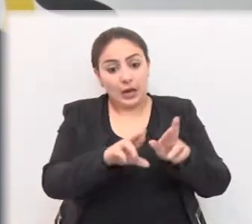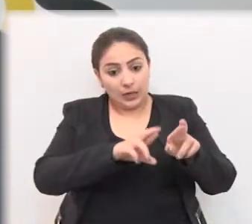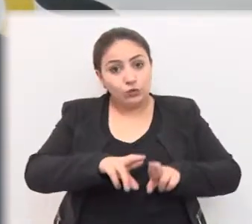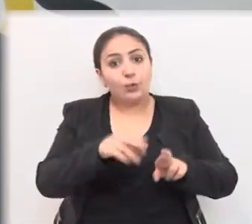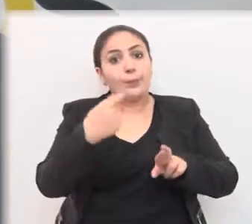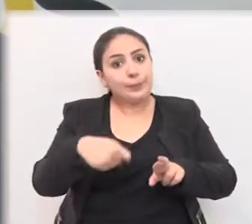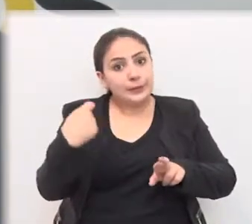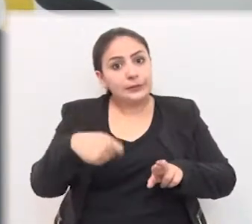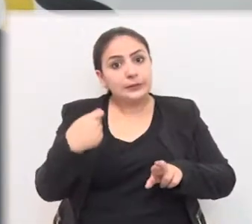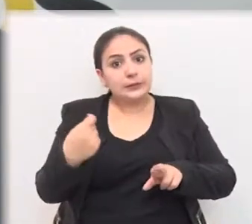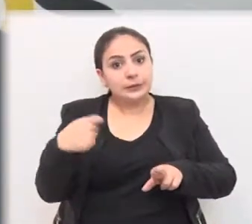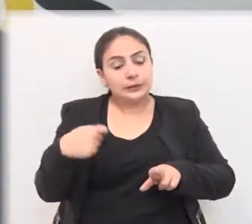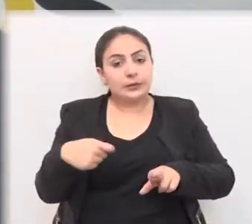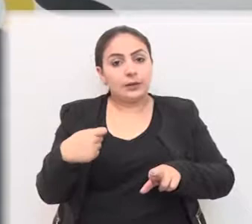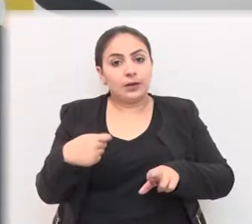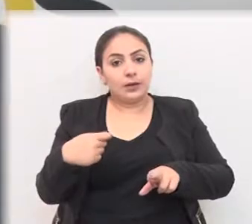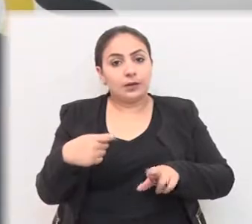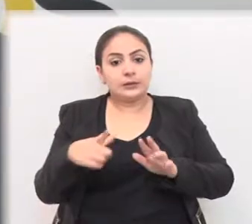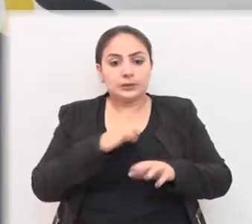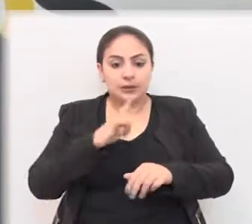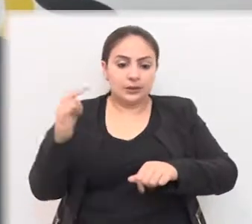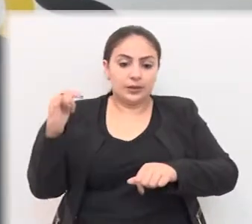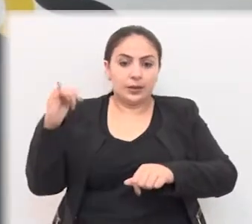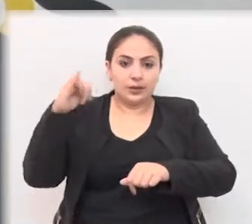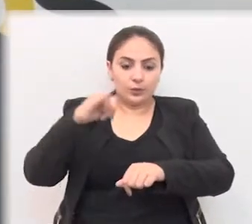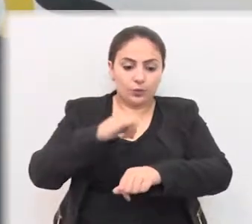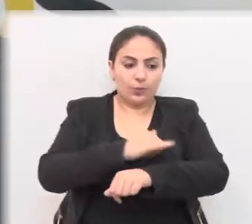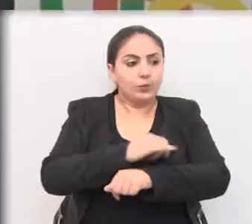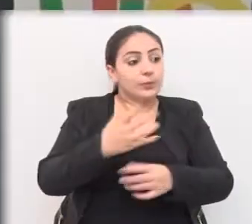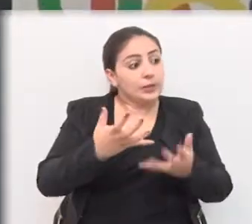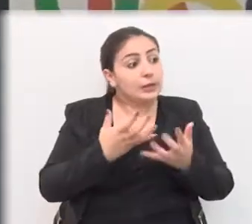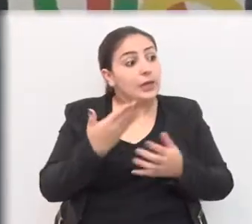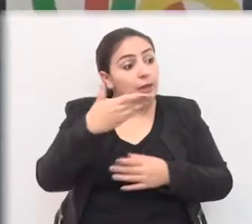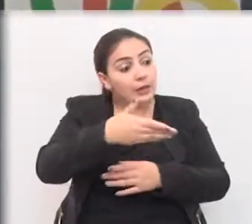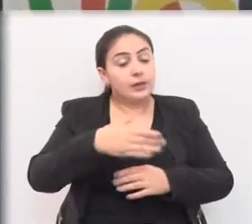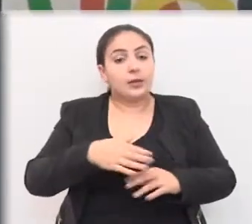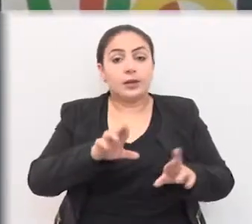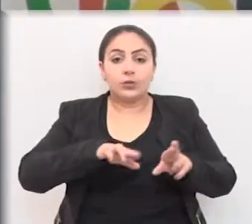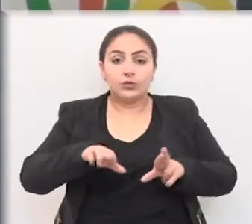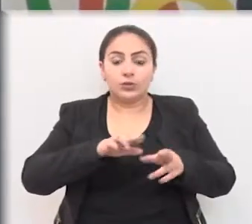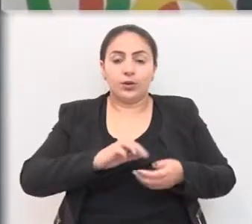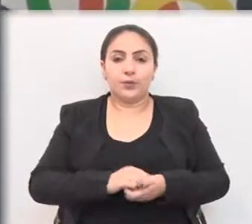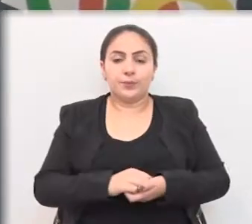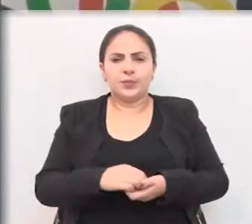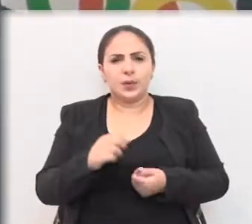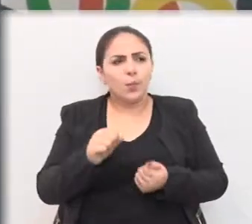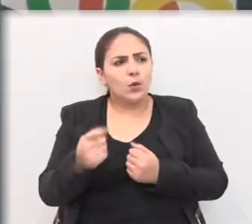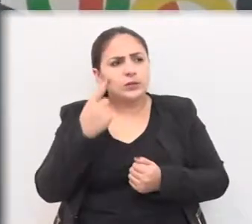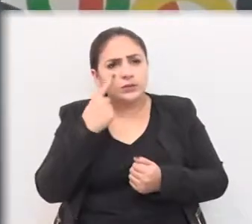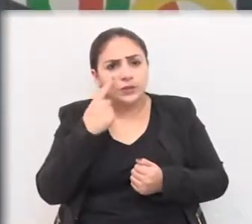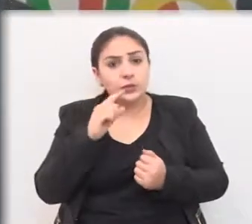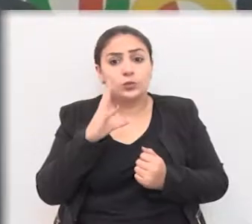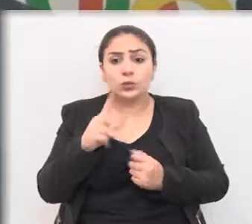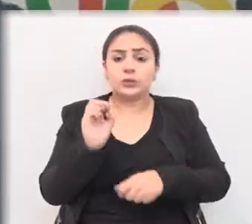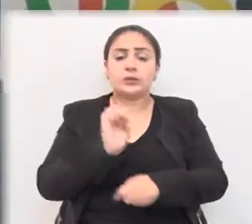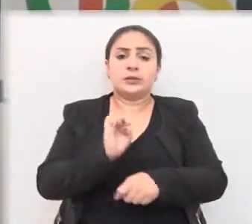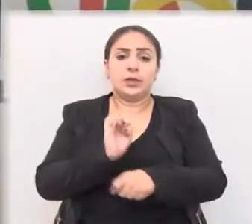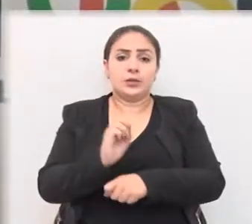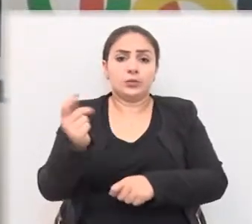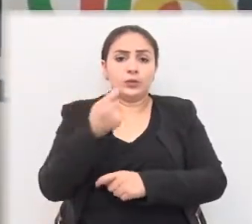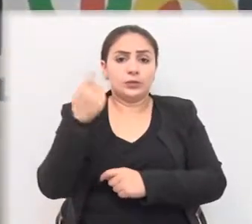os investimentos, os investidores queiram ir lá para a região. Aqui tu pode verificar que está todo o estado do Rio Grande do Sul hoje presente, porque é